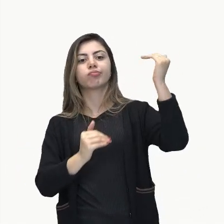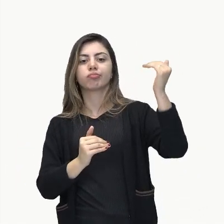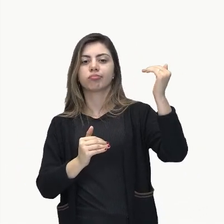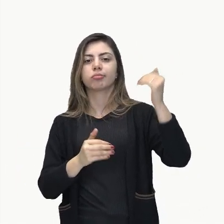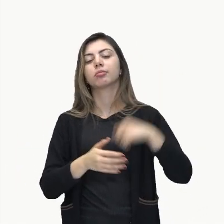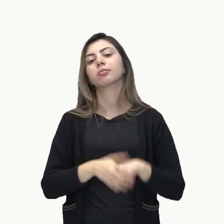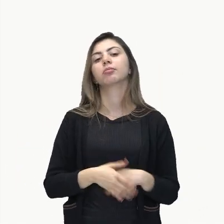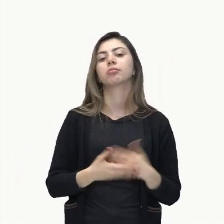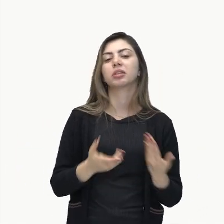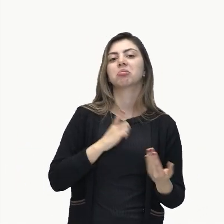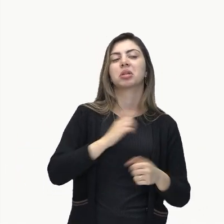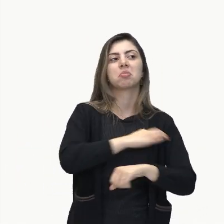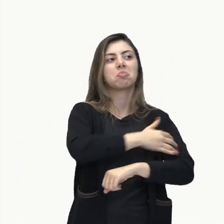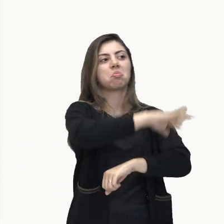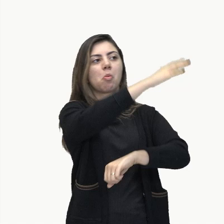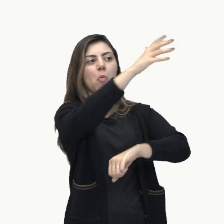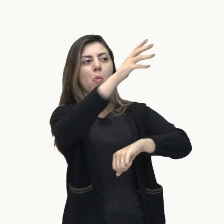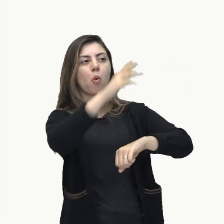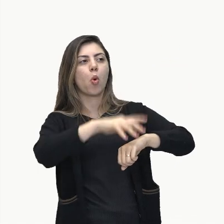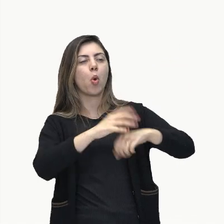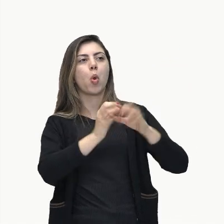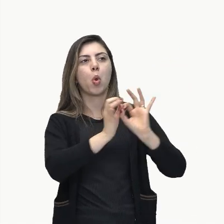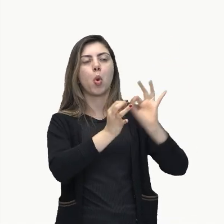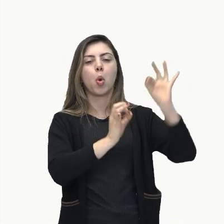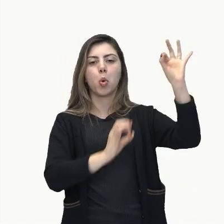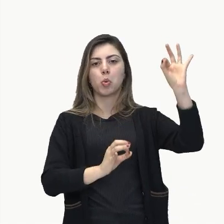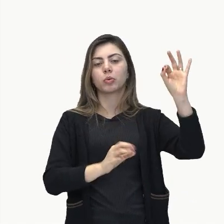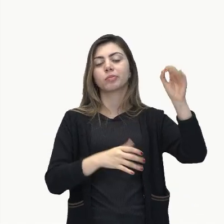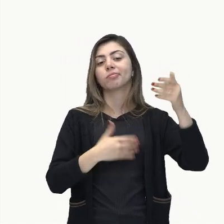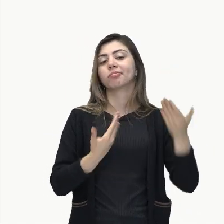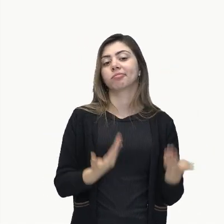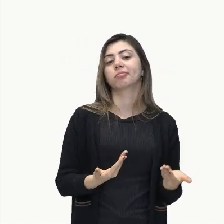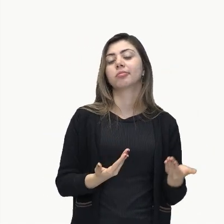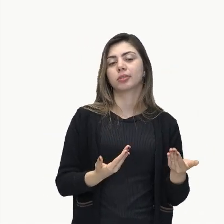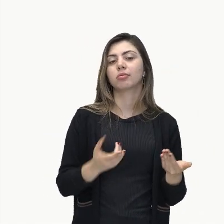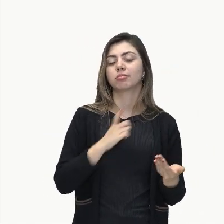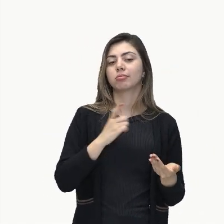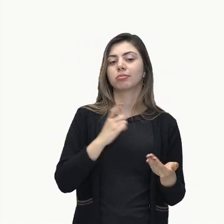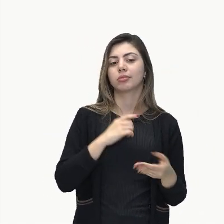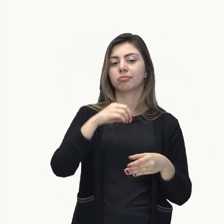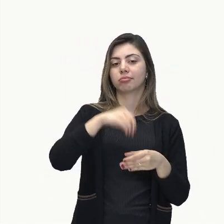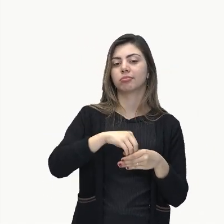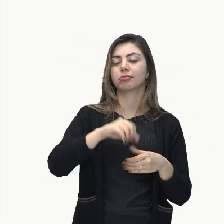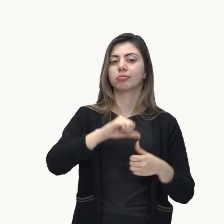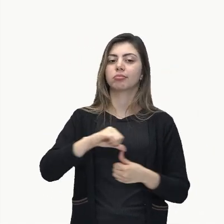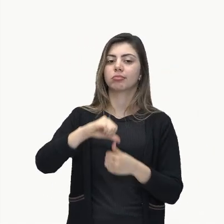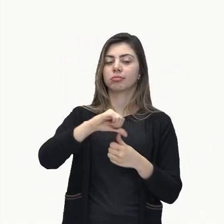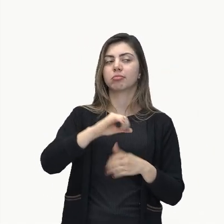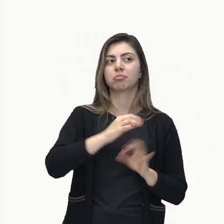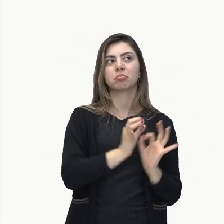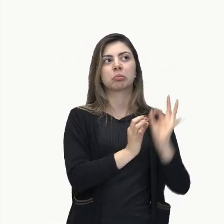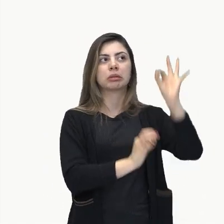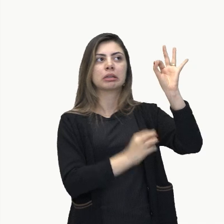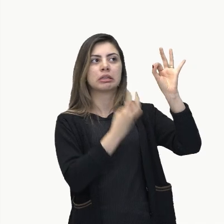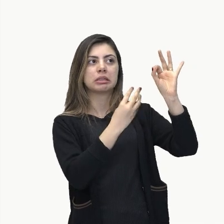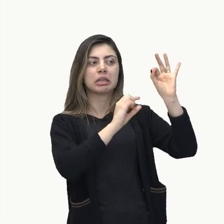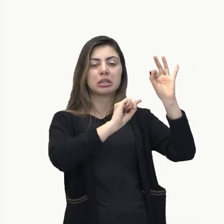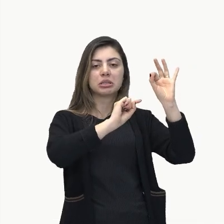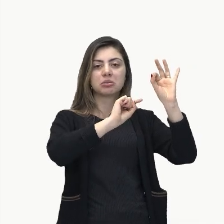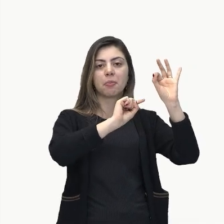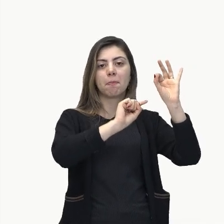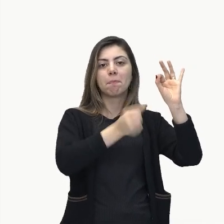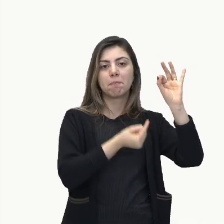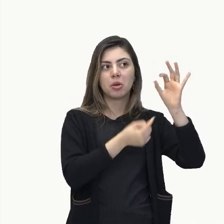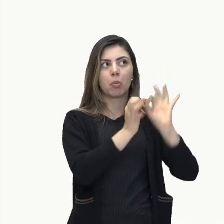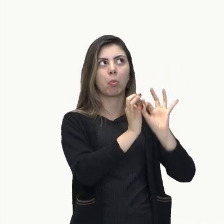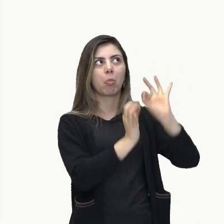ali, montanhas, cordilheiras ou picos que se projetam ali a cerca de 3.000 metros. Aqui, ó,